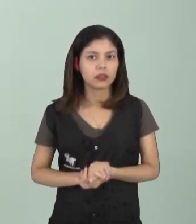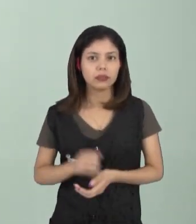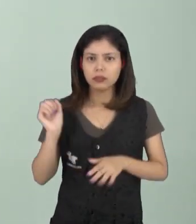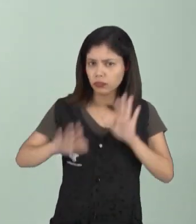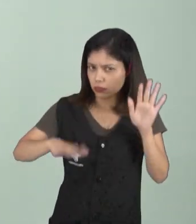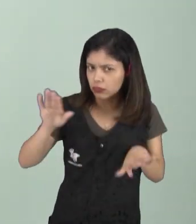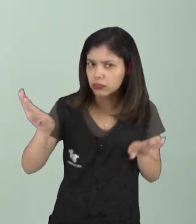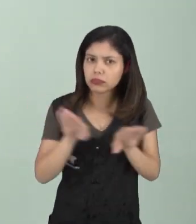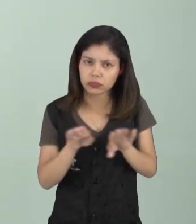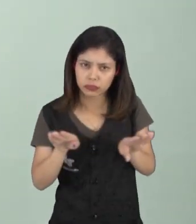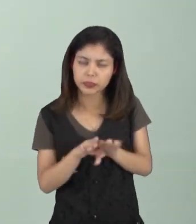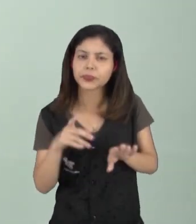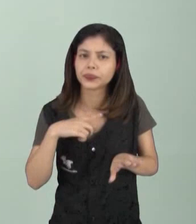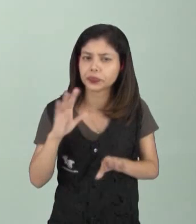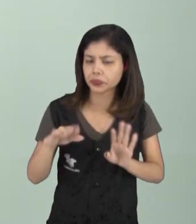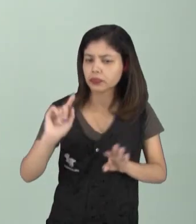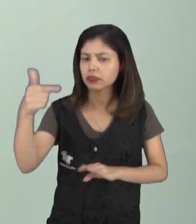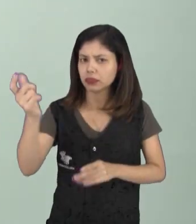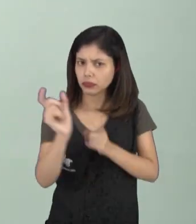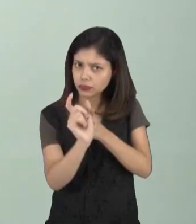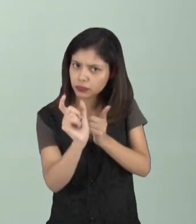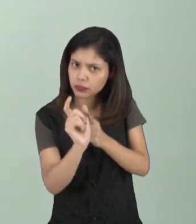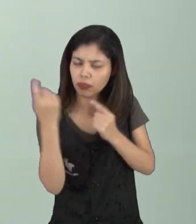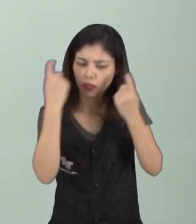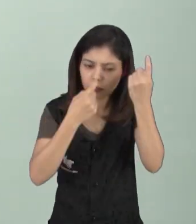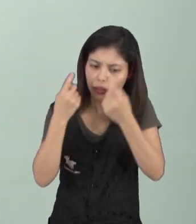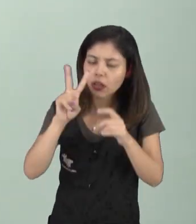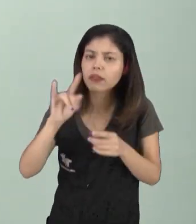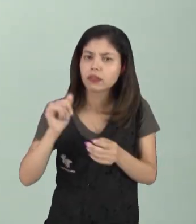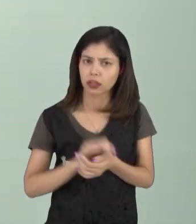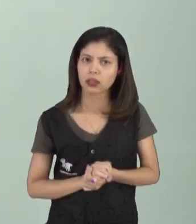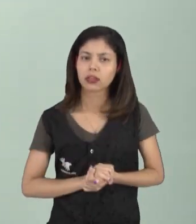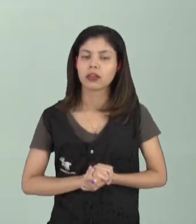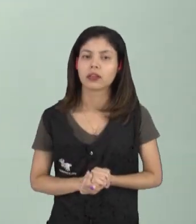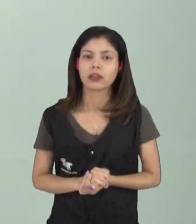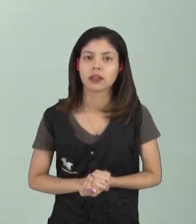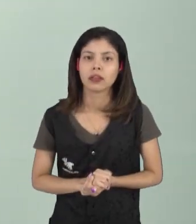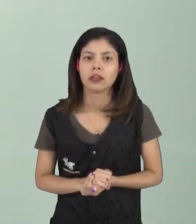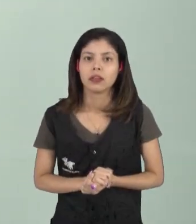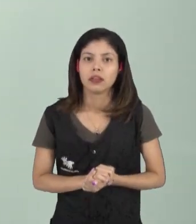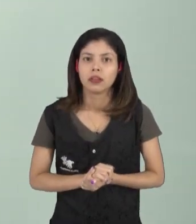Nem sempre aquela palavra ou aquela expressão ela vai ser